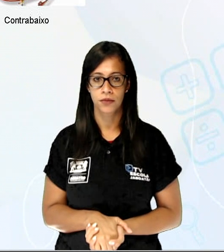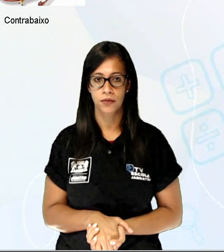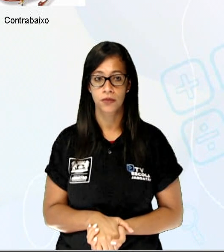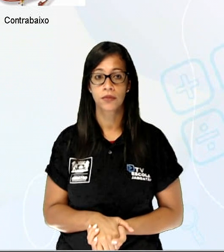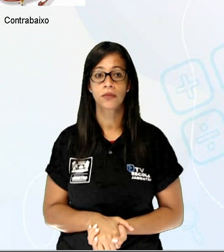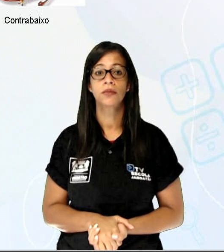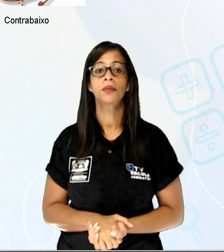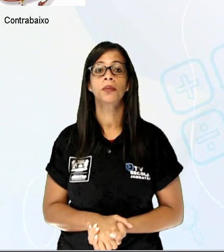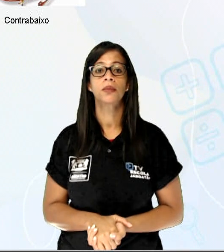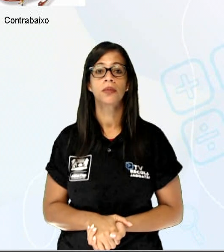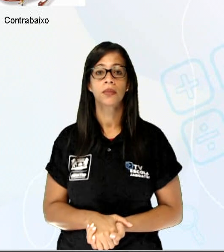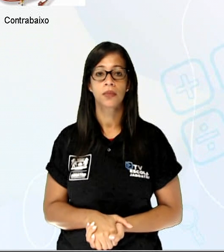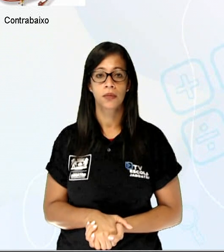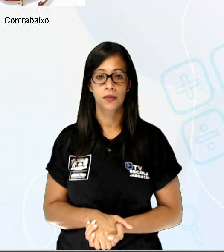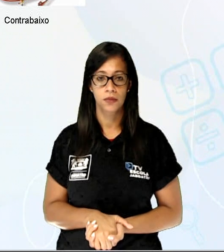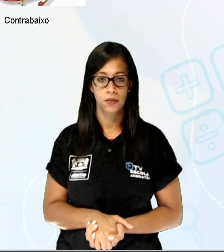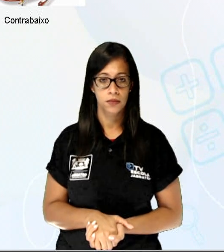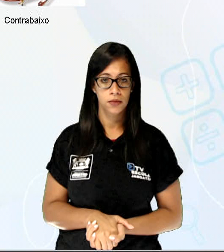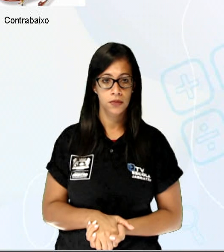alto-falantezinho.